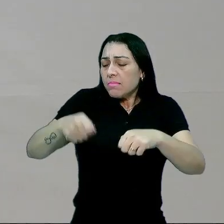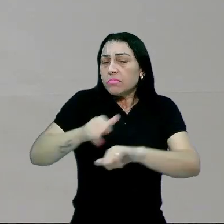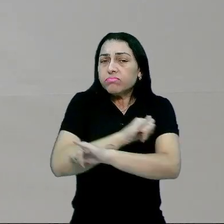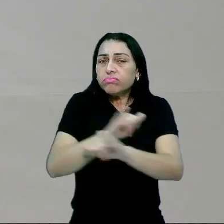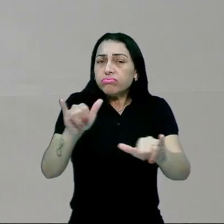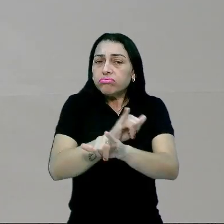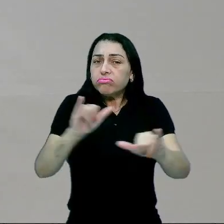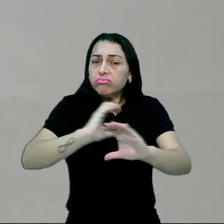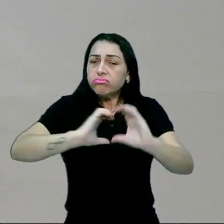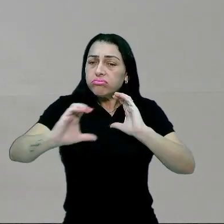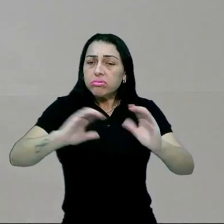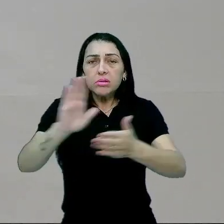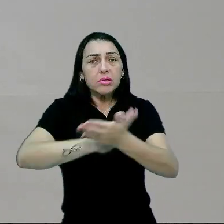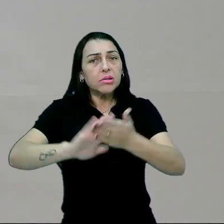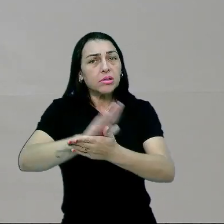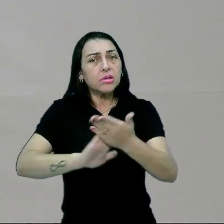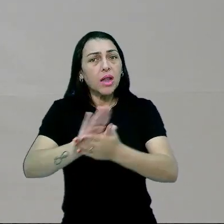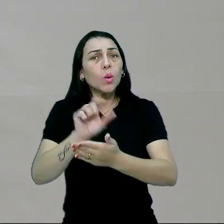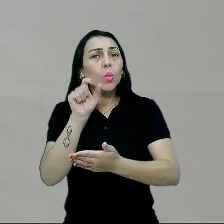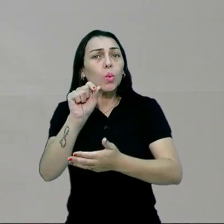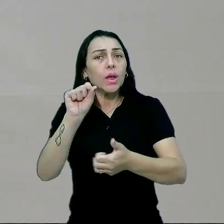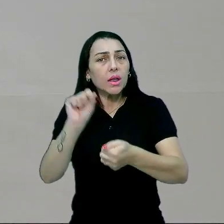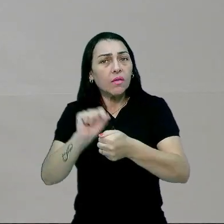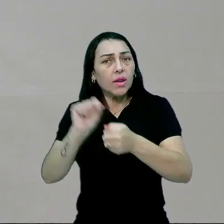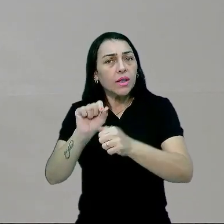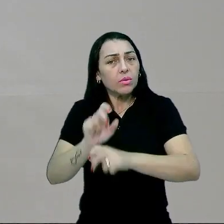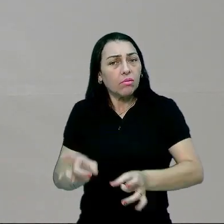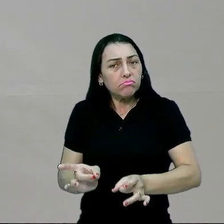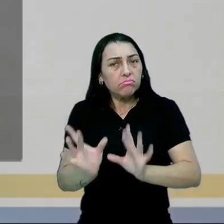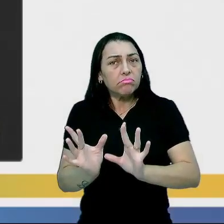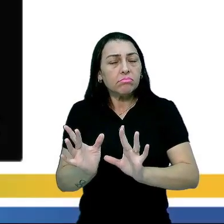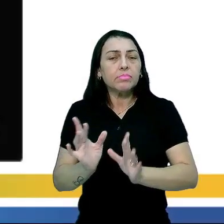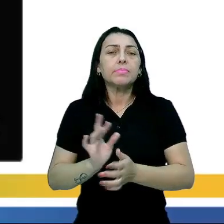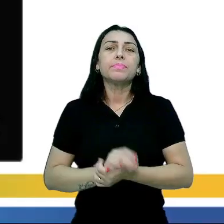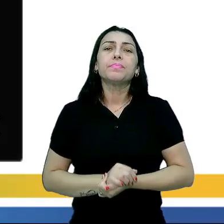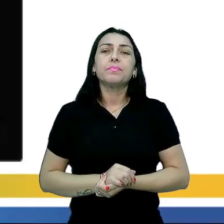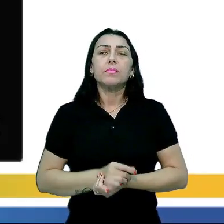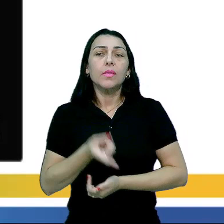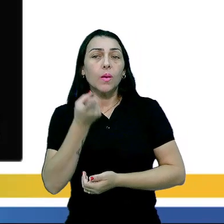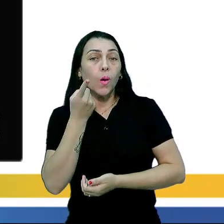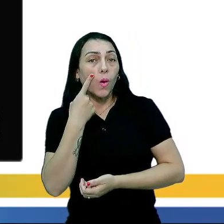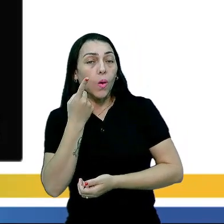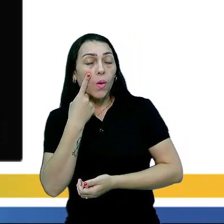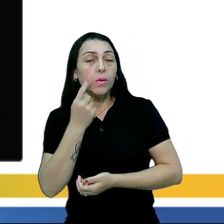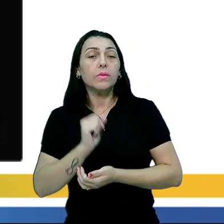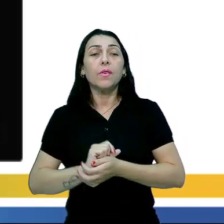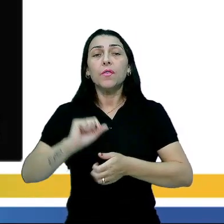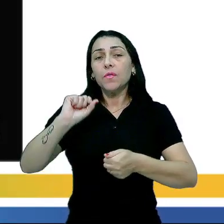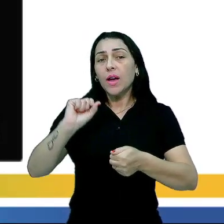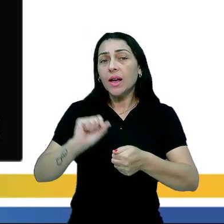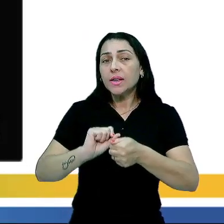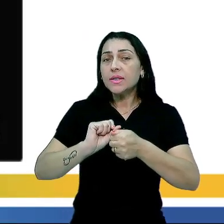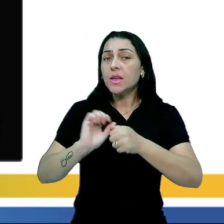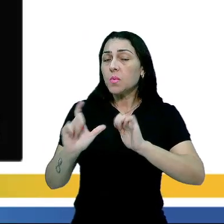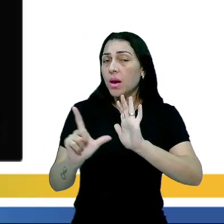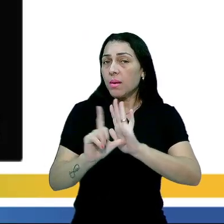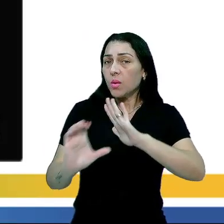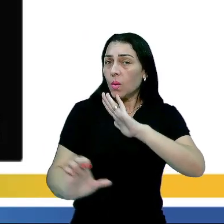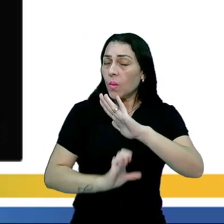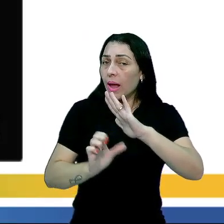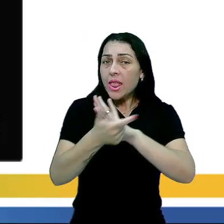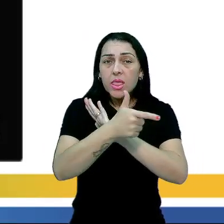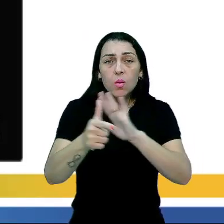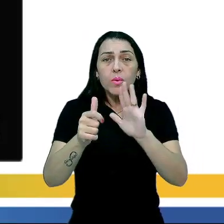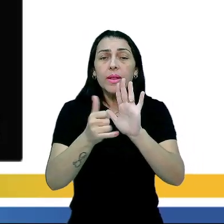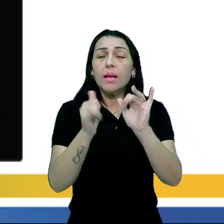capacidade de comunicar nada sobre aquilo que está empreendendo. Então, fazer um negócio